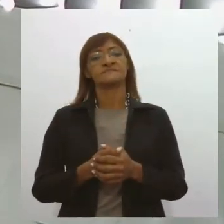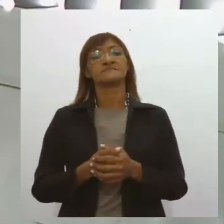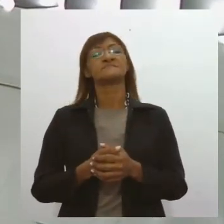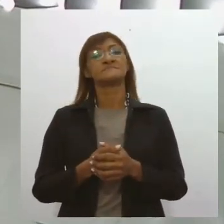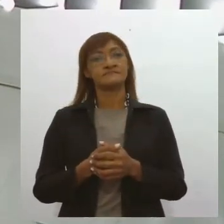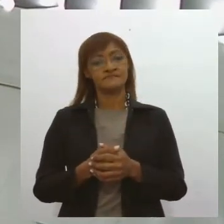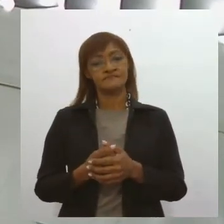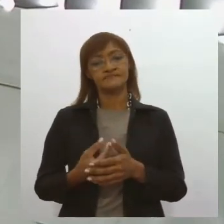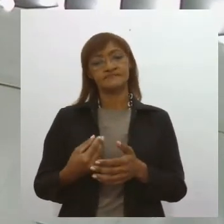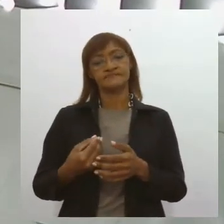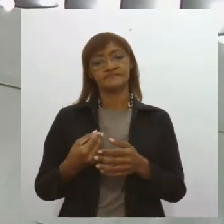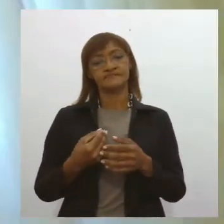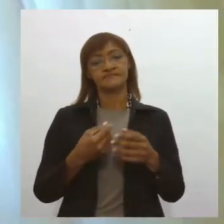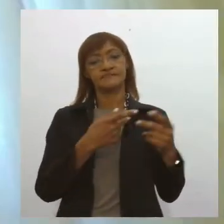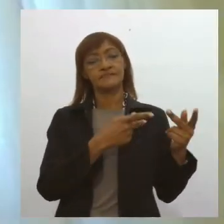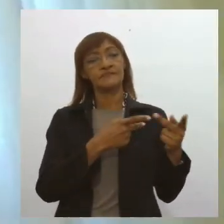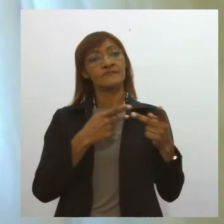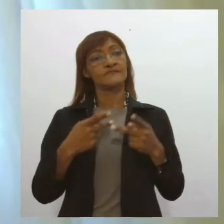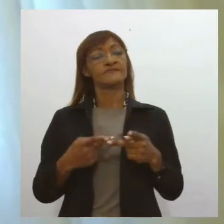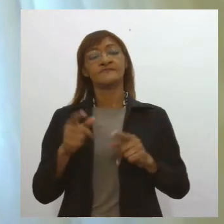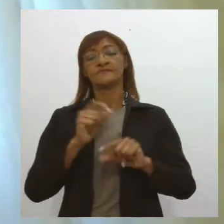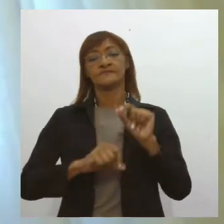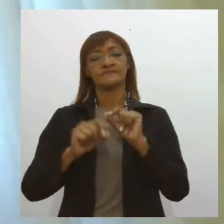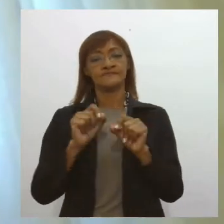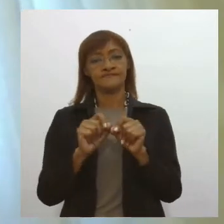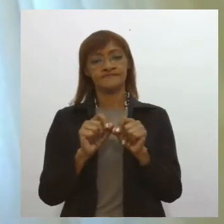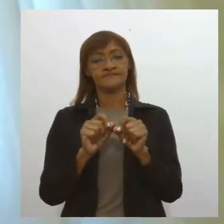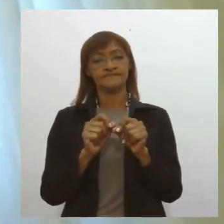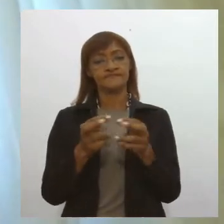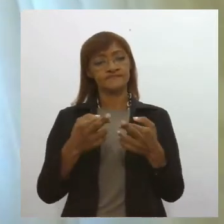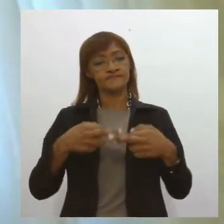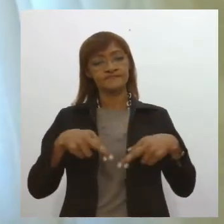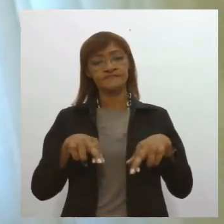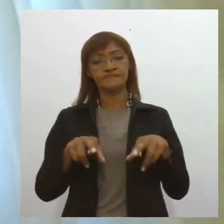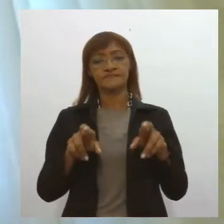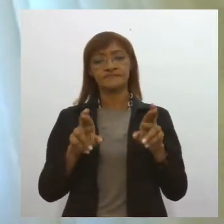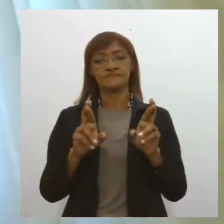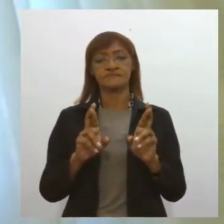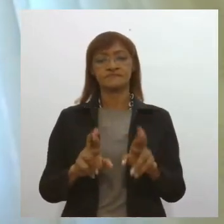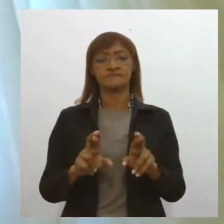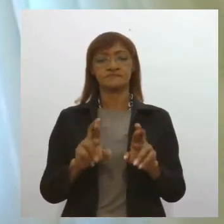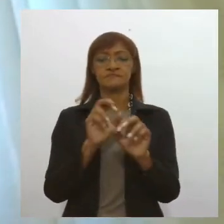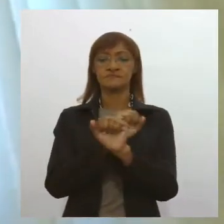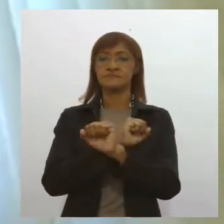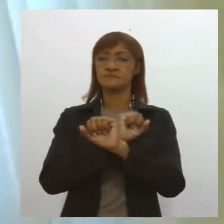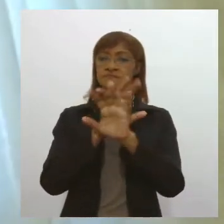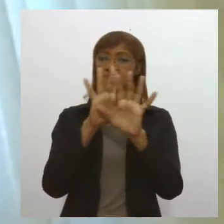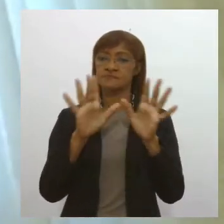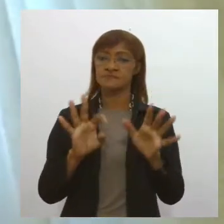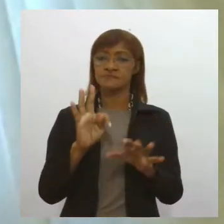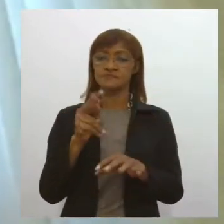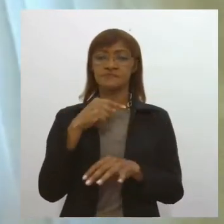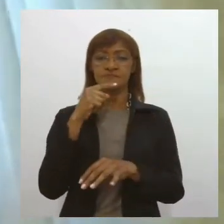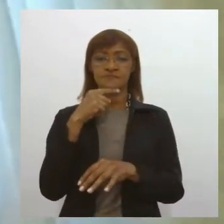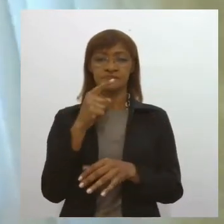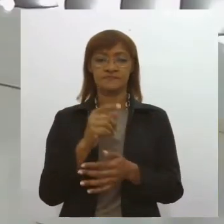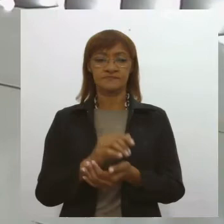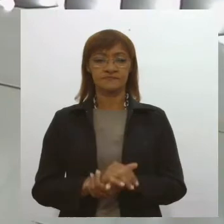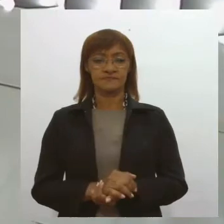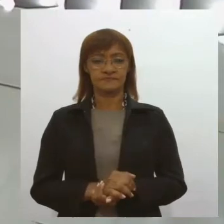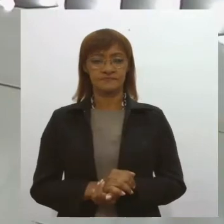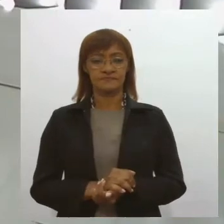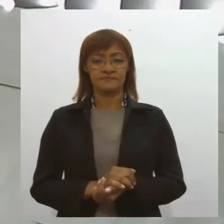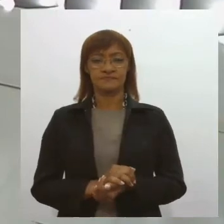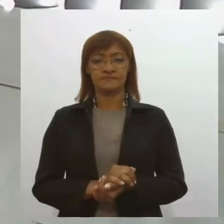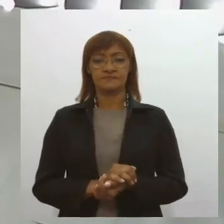para a gente tentar minimizar aí as dúvidas, né, da nossa população. Doutora, muito